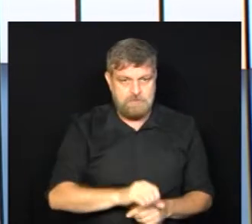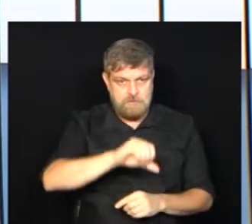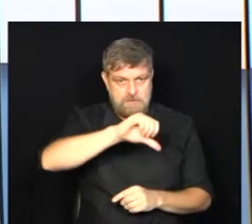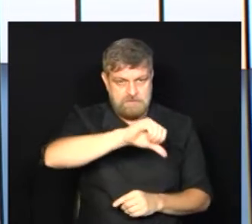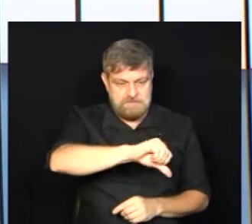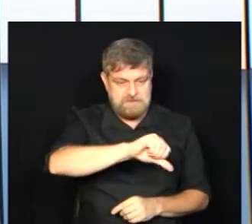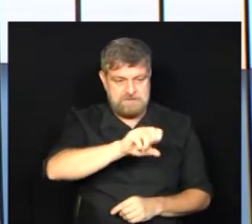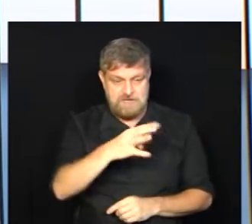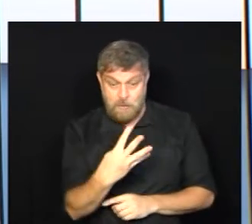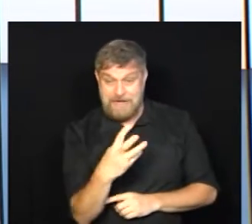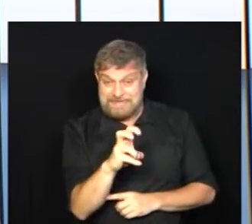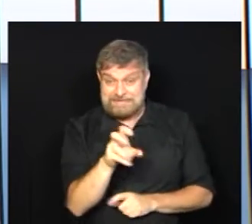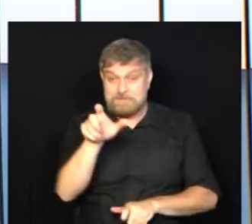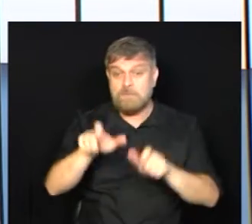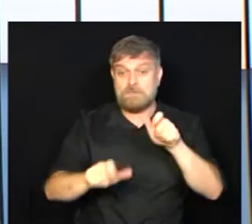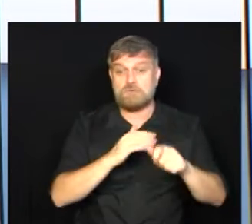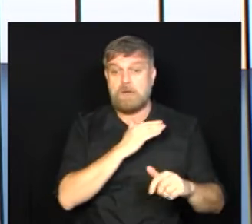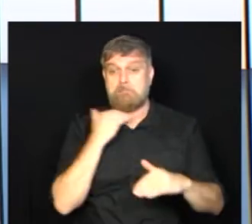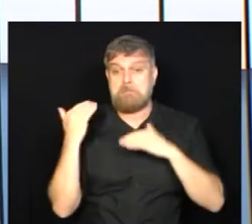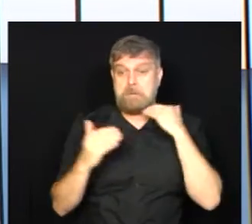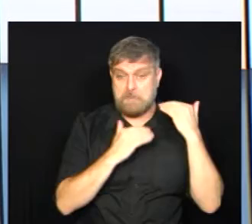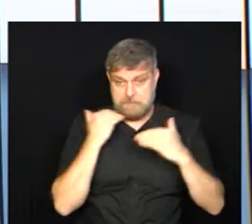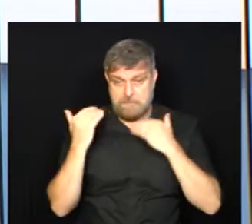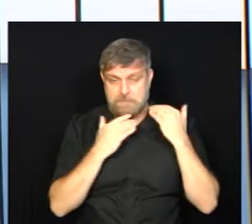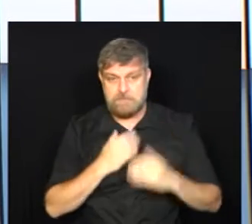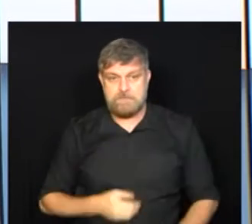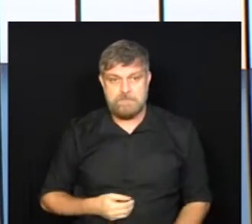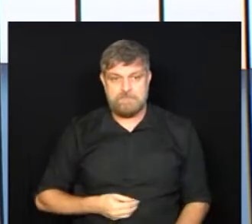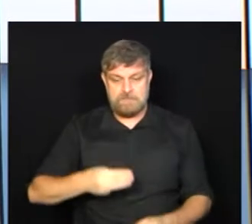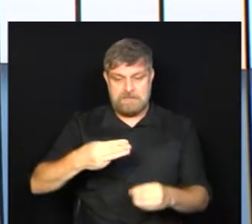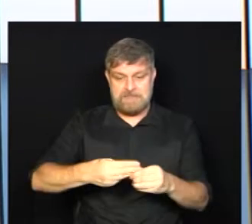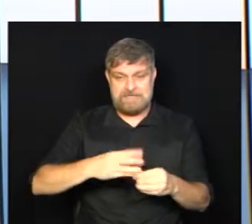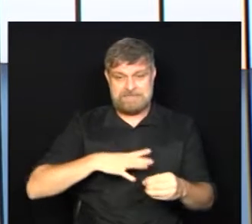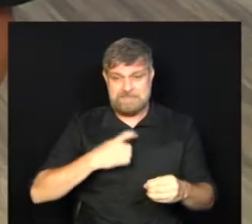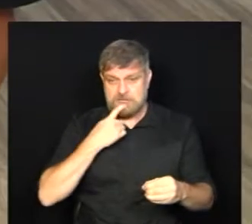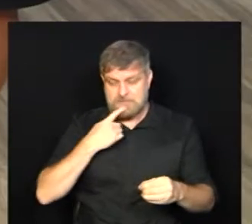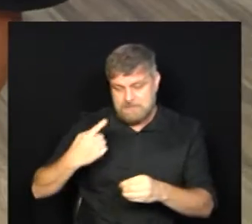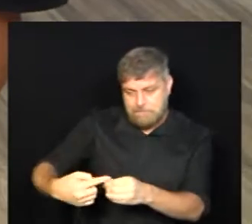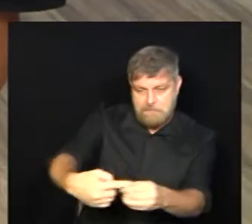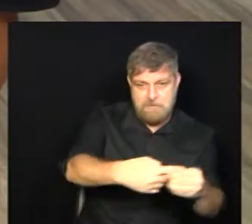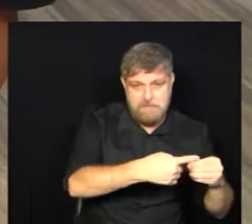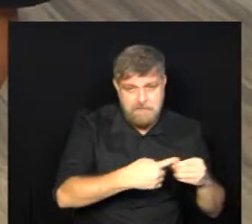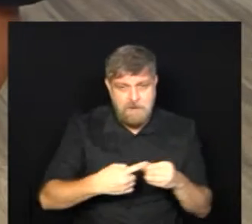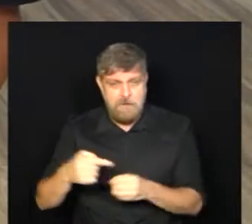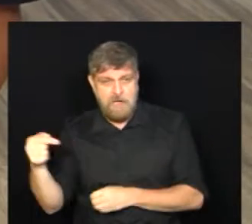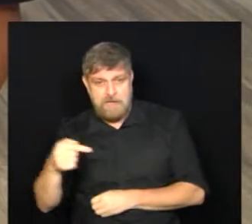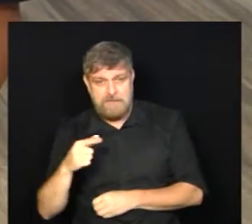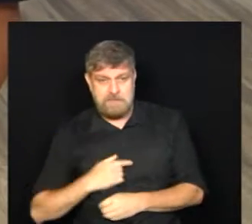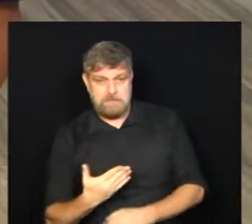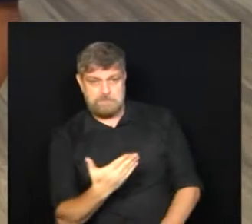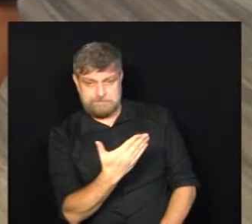49.945 óbitos. Agora nós vamos falar da região metropolitana de Campinas. Na nossa região,